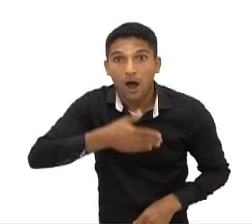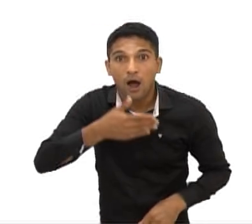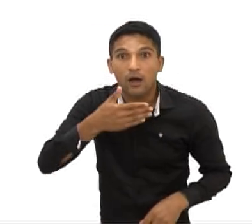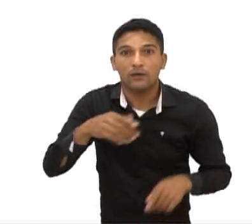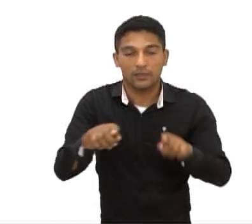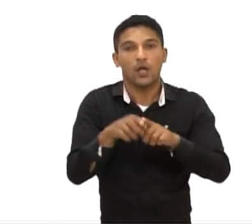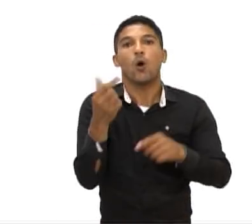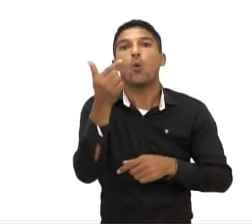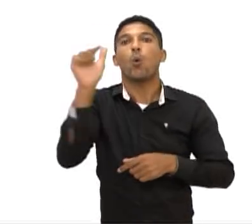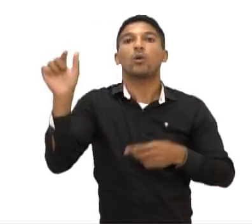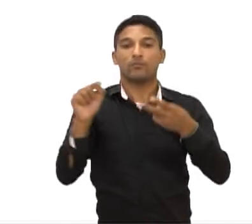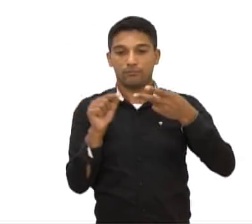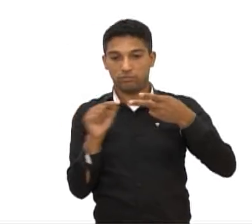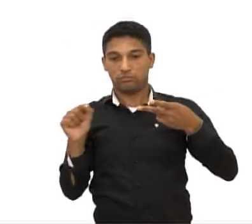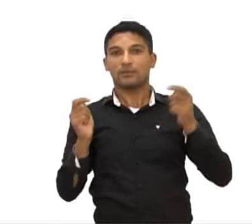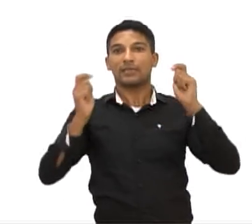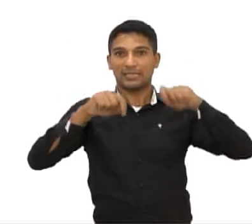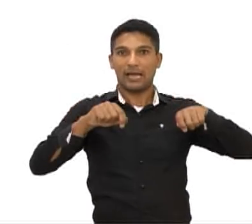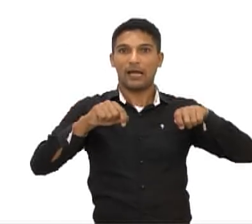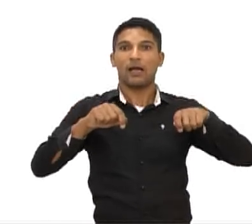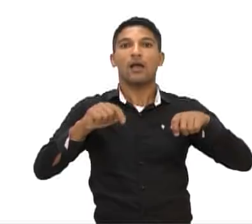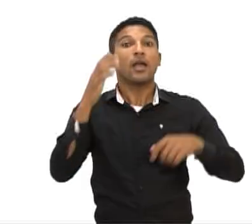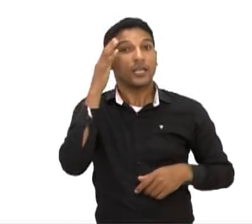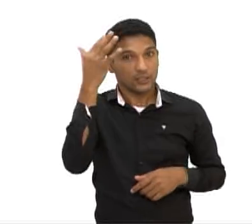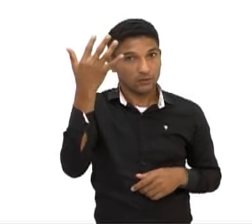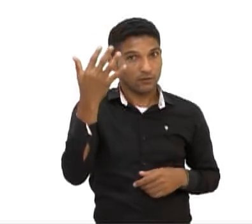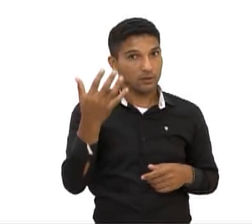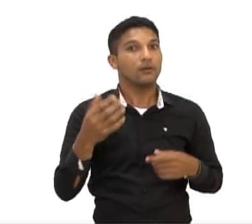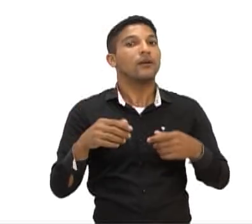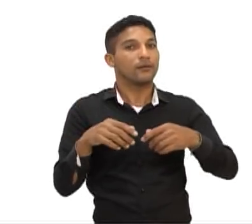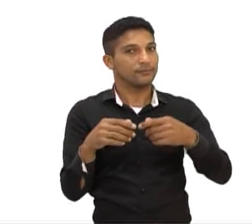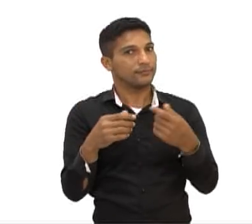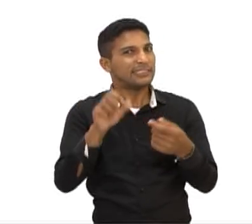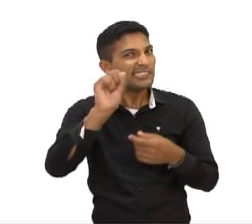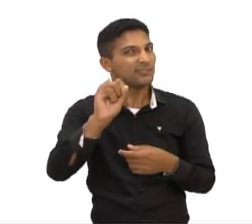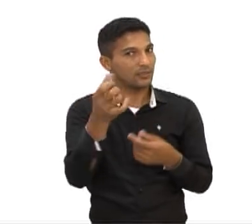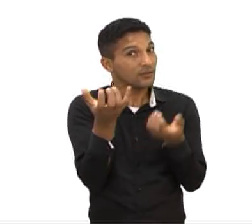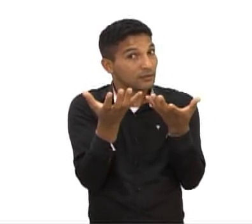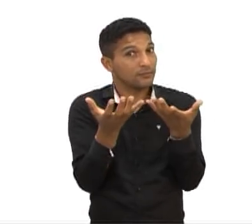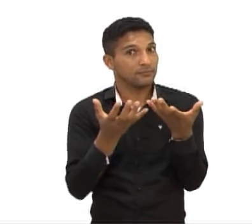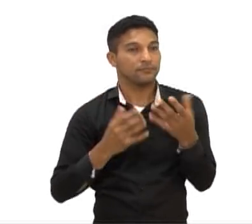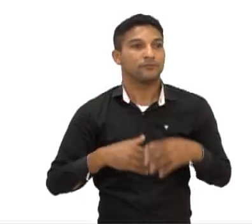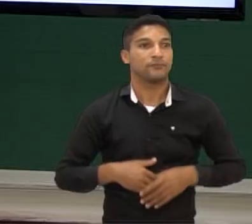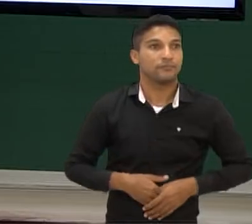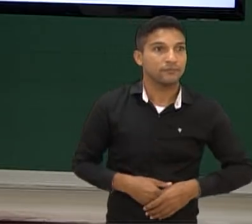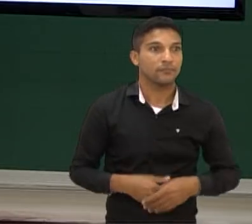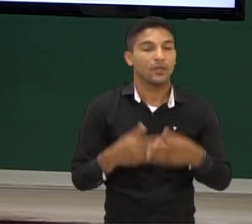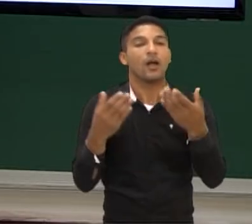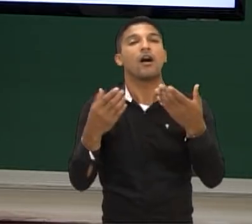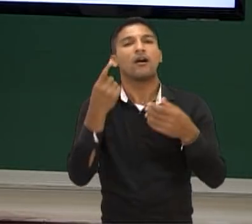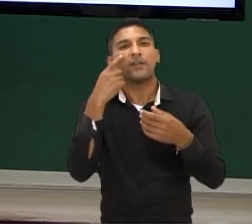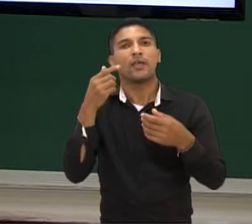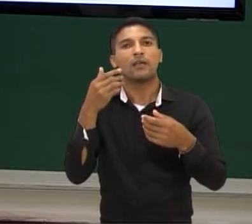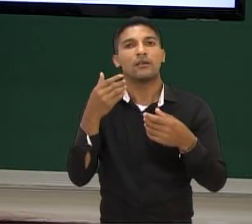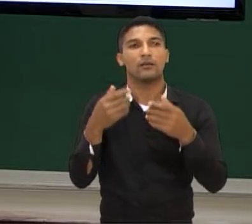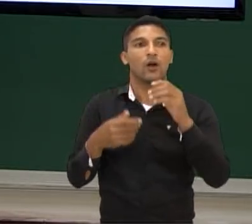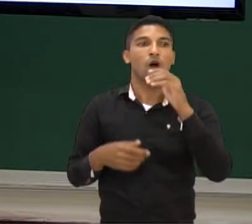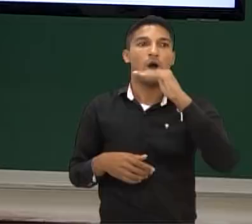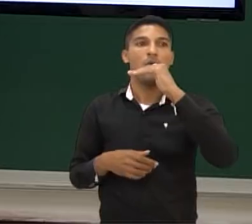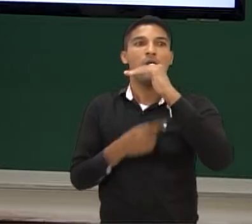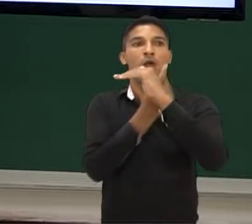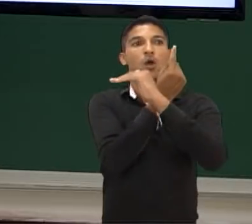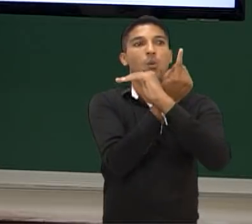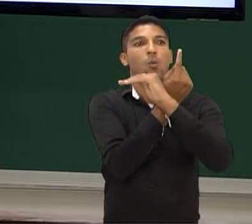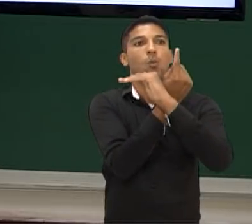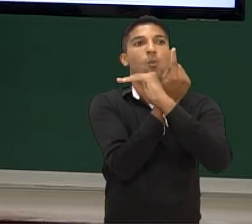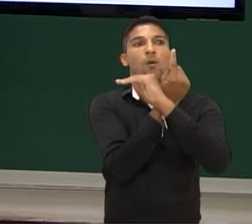forma de resolver, se acharem necessário, tá? Agora, como a gente tinha lá no começo? Era 1 mais 1